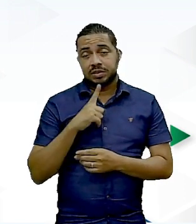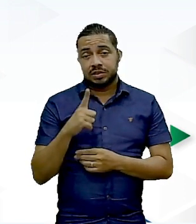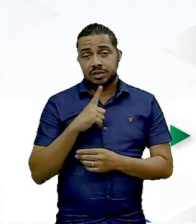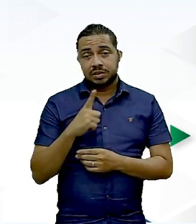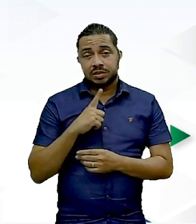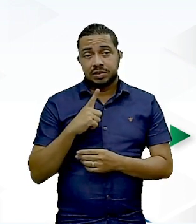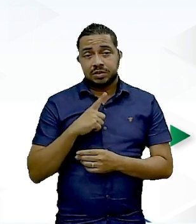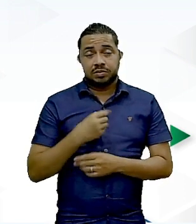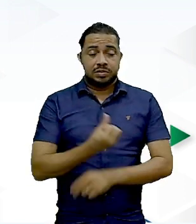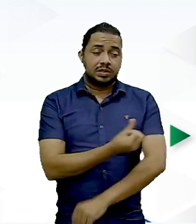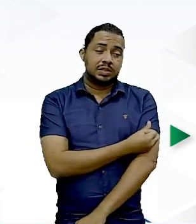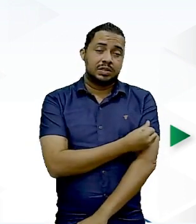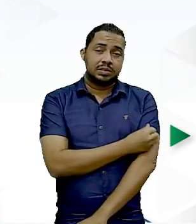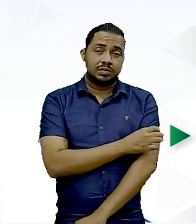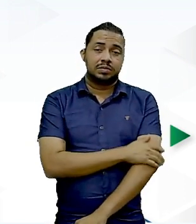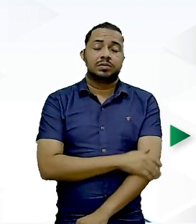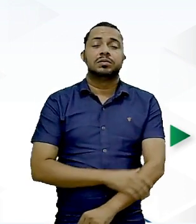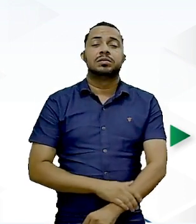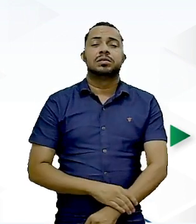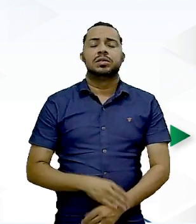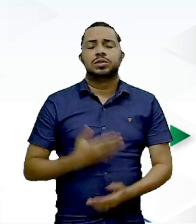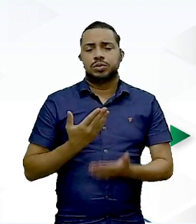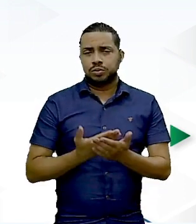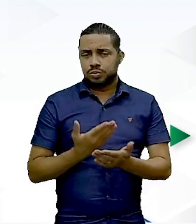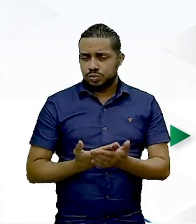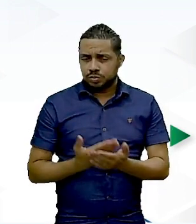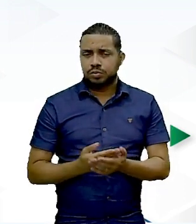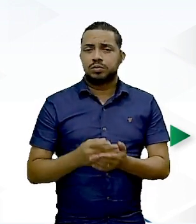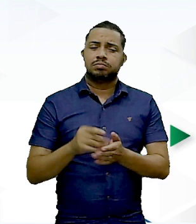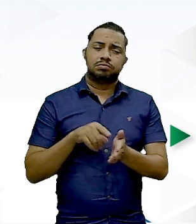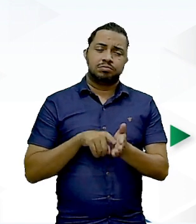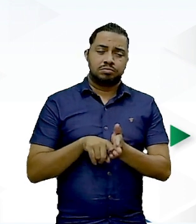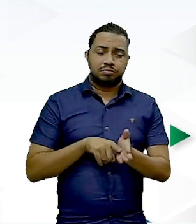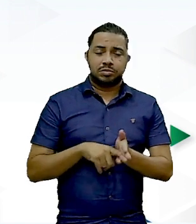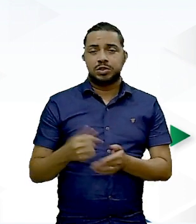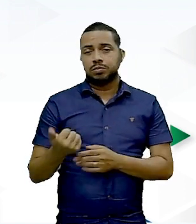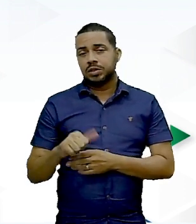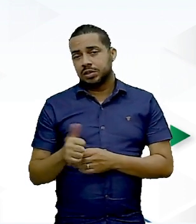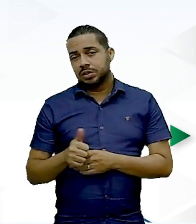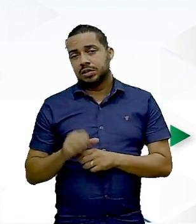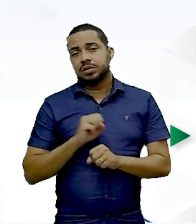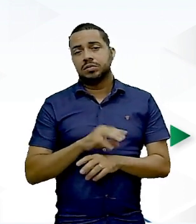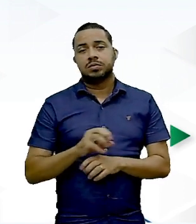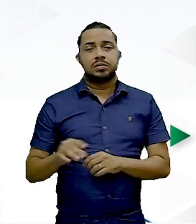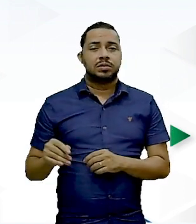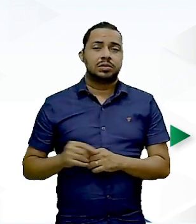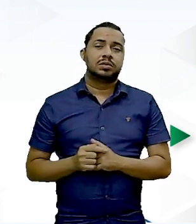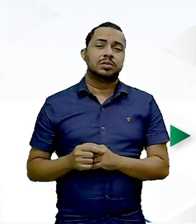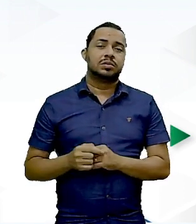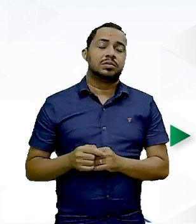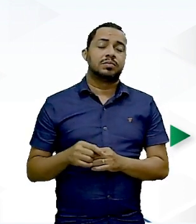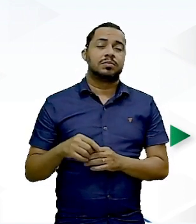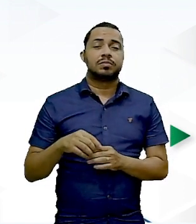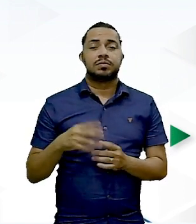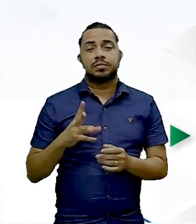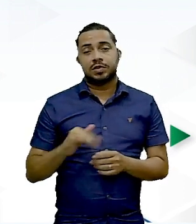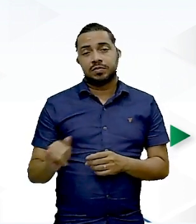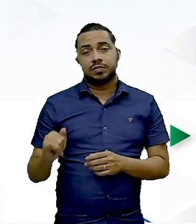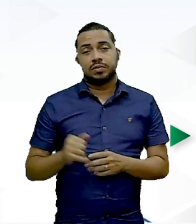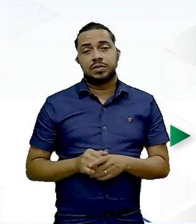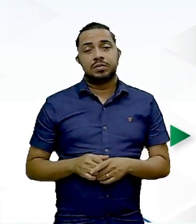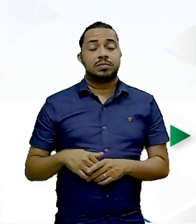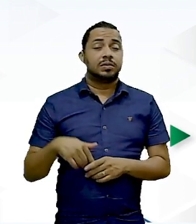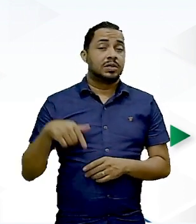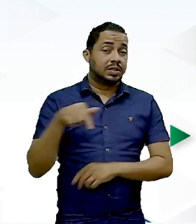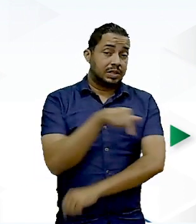no 6º ano, estudou, né, buscou qualidade educativa, cognitiva, e aí foi para o 7º,